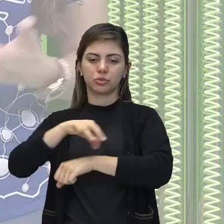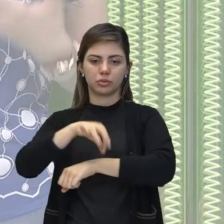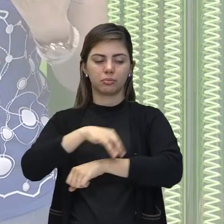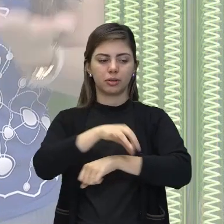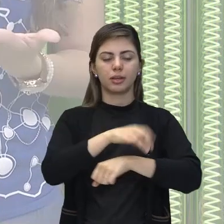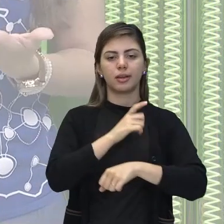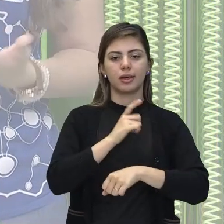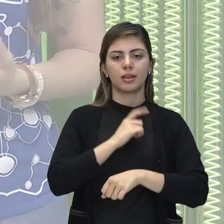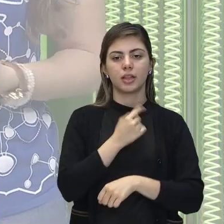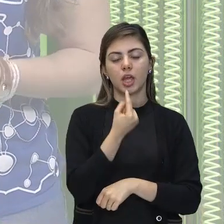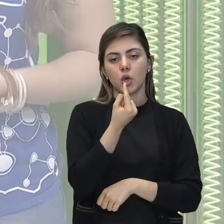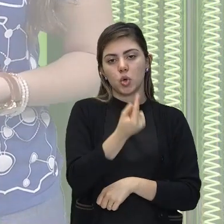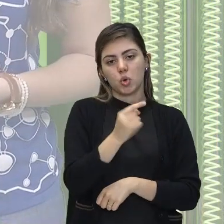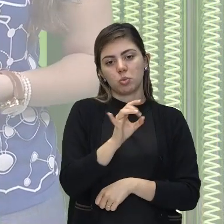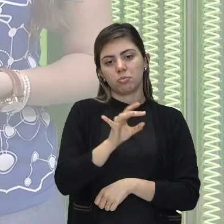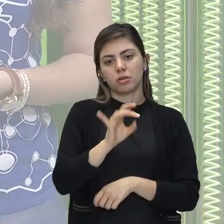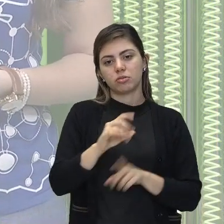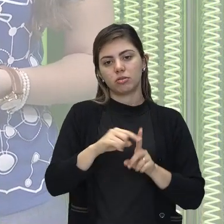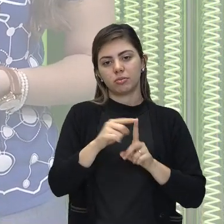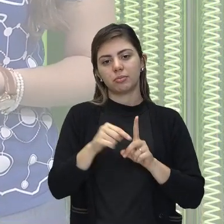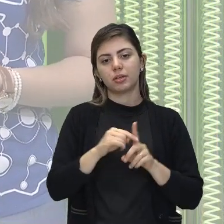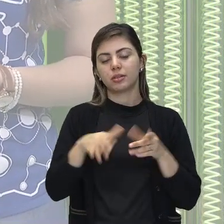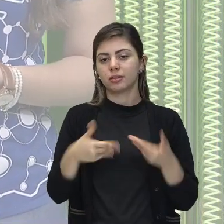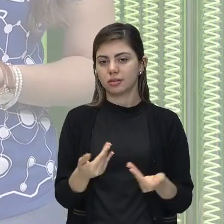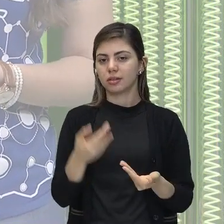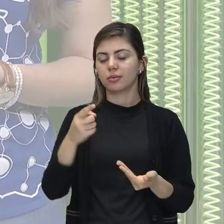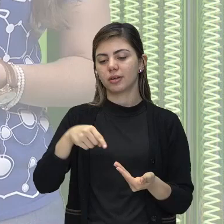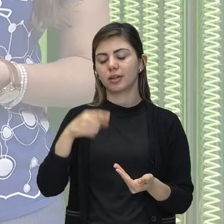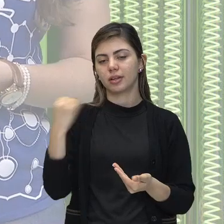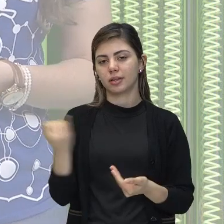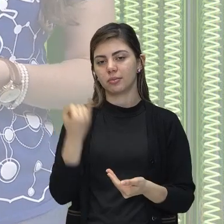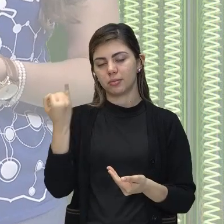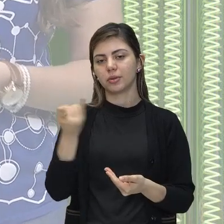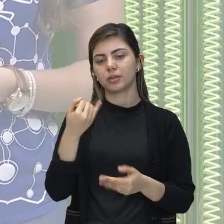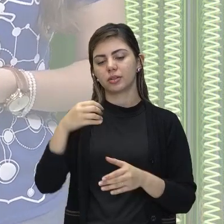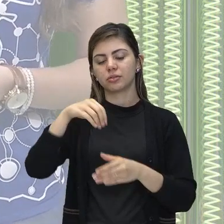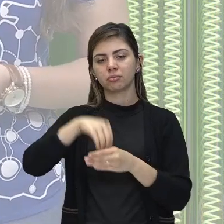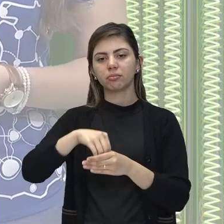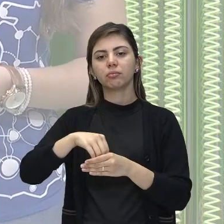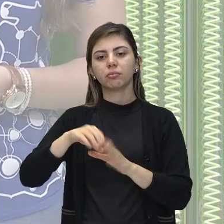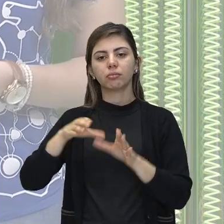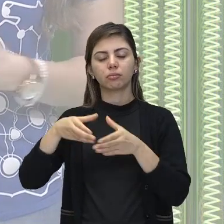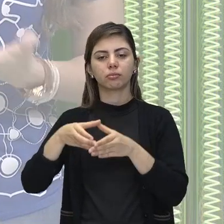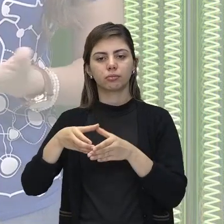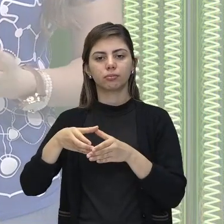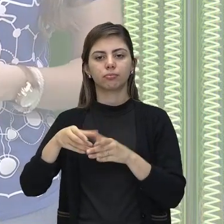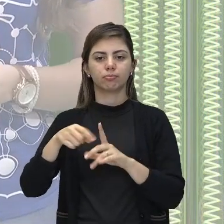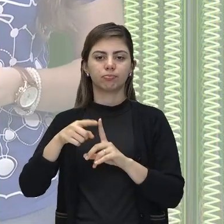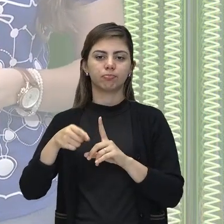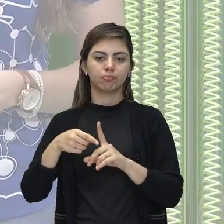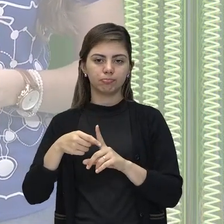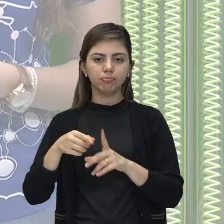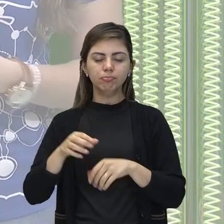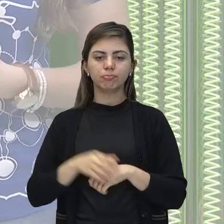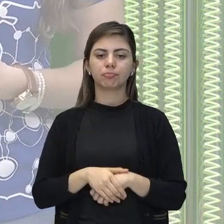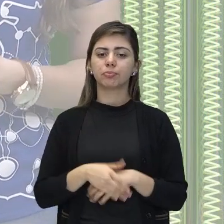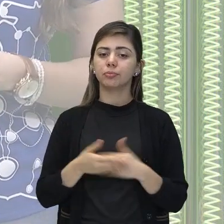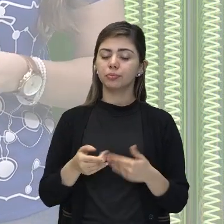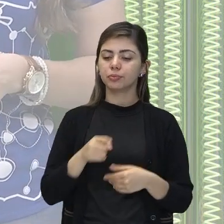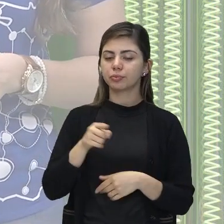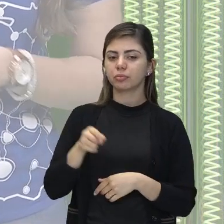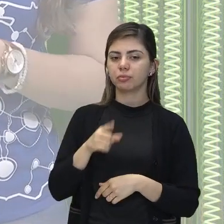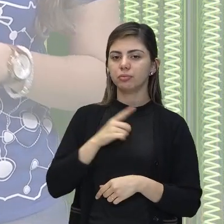gente vê a importância que a rainha tem para a sociedade das abelhas, e a rainha controla as